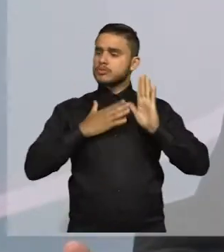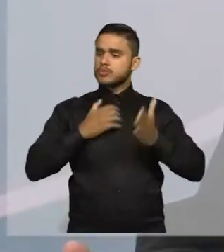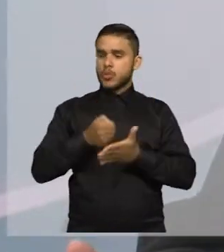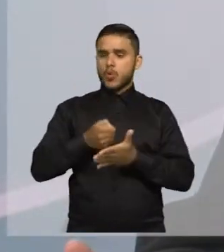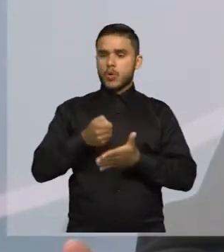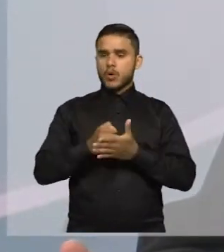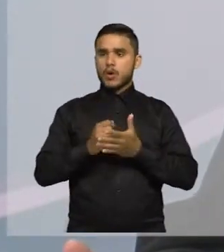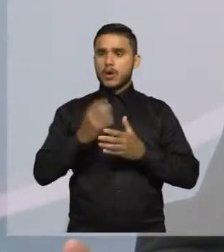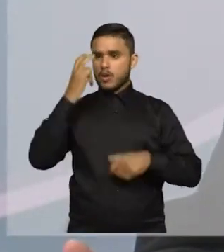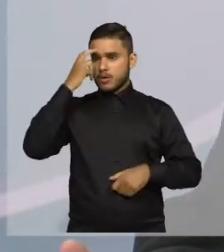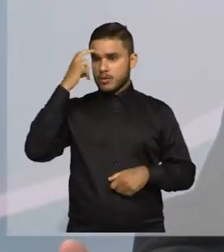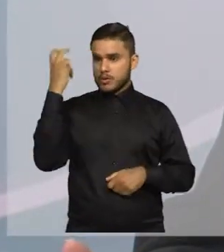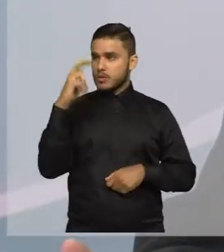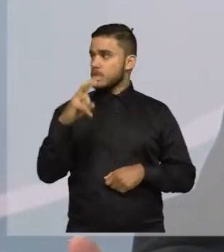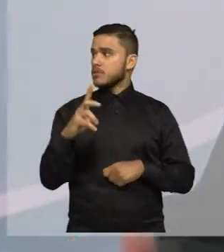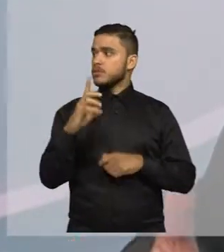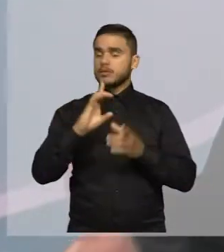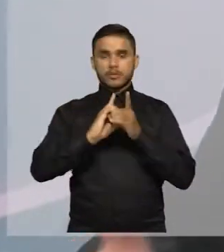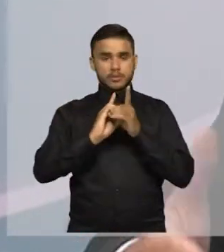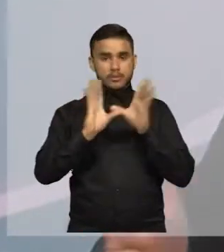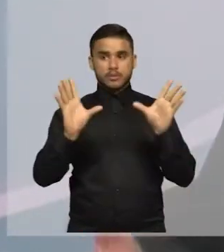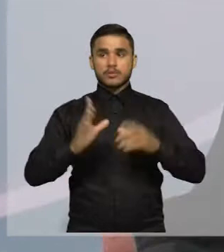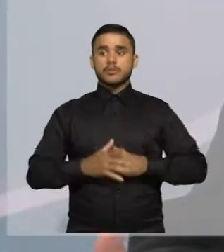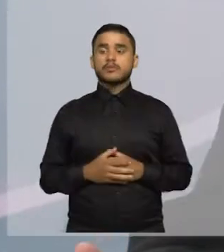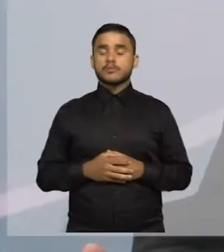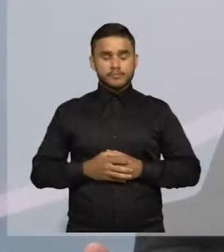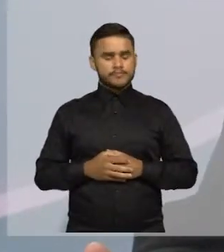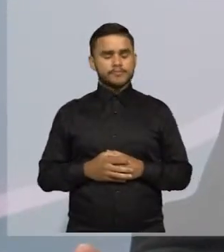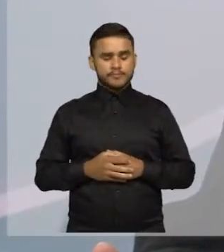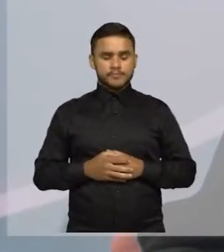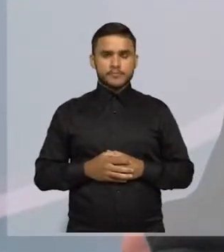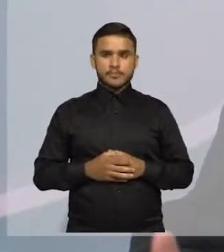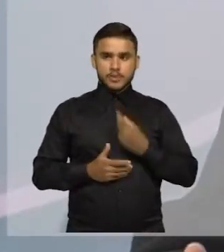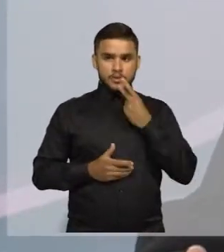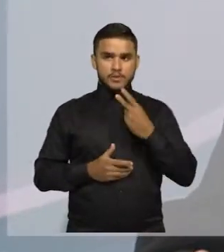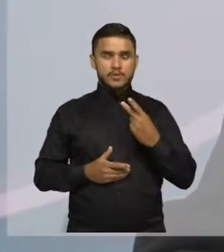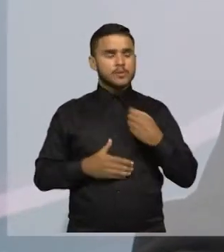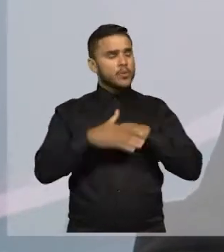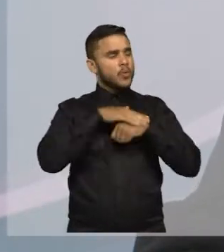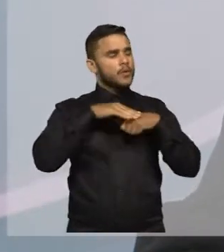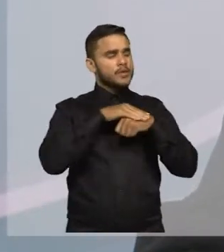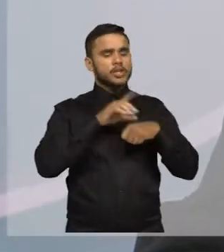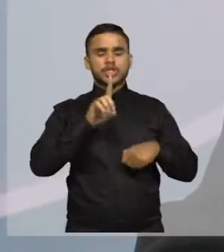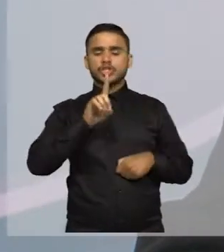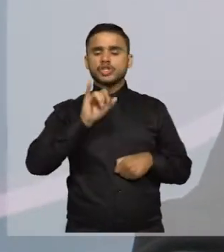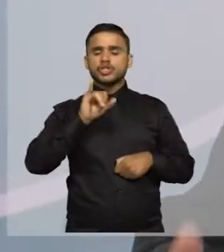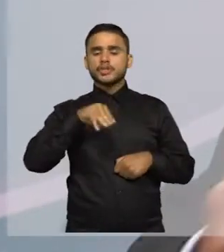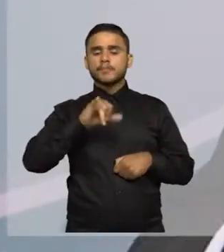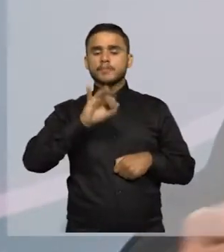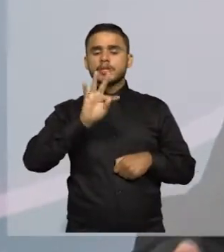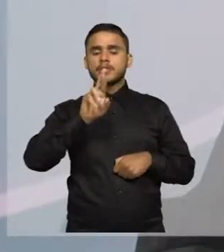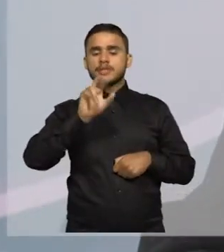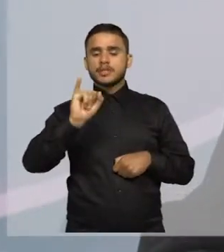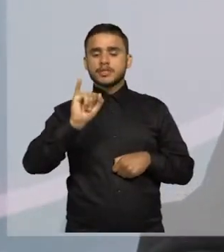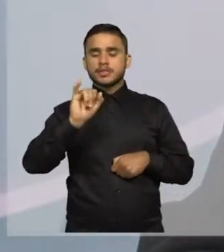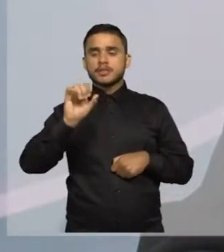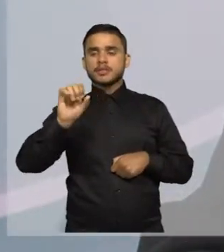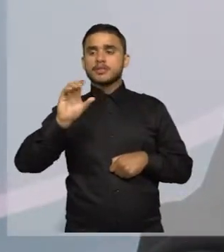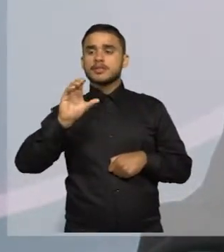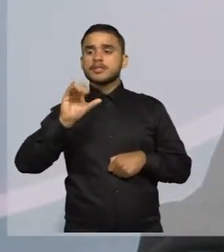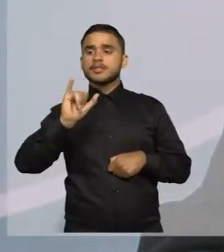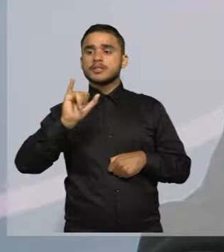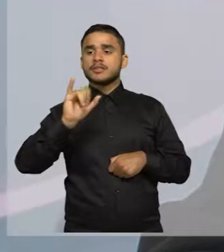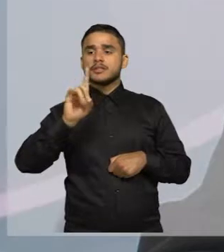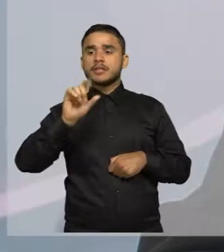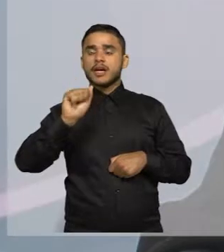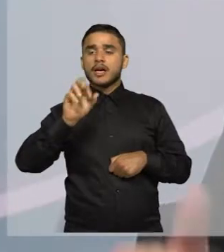deveres sociais, não é? Tem uma cultura democrática. Uma cultura democrática. Olha, a gente conversando com o nosso Dmitry Sidarenko, que é membro